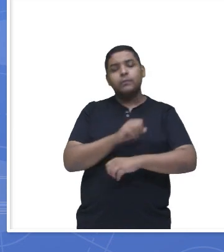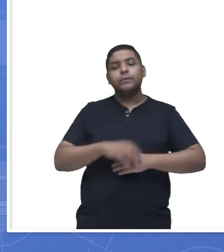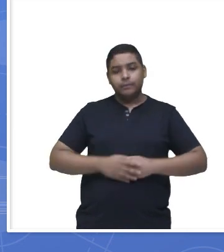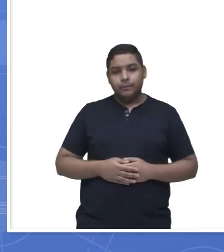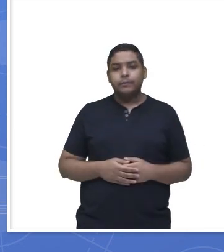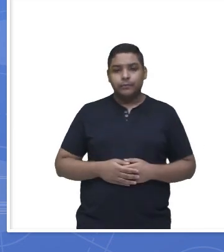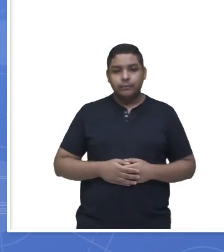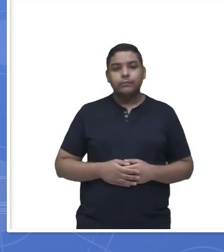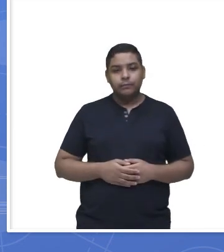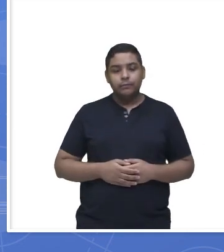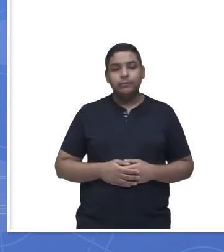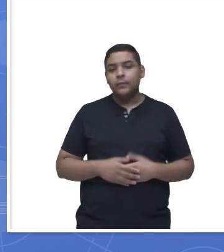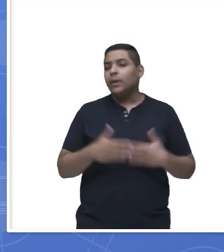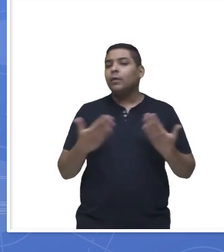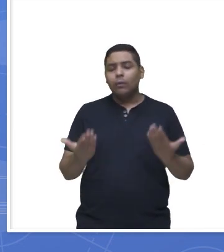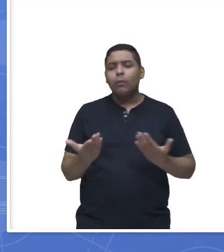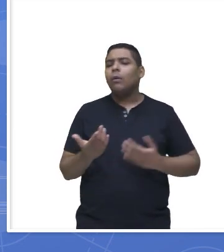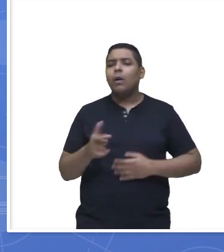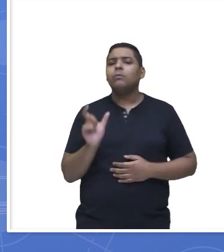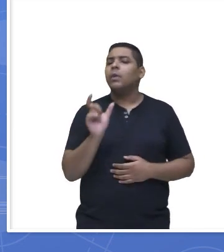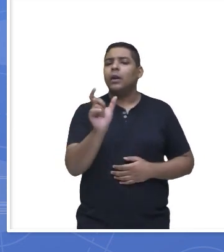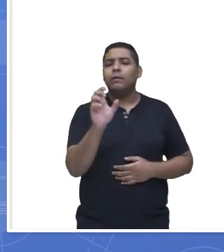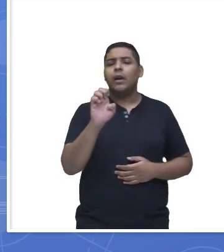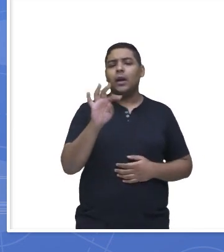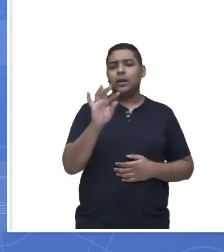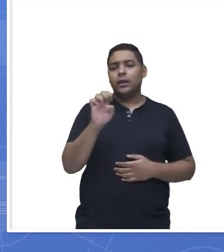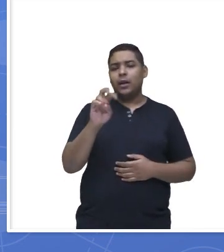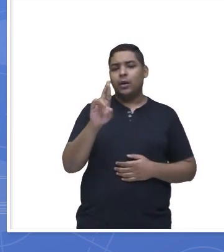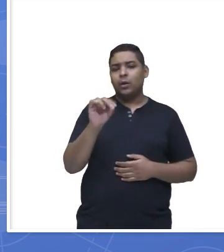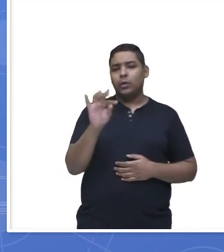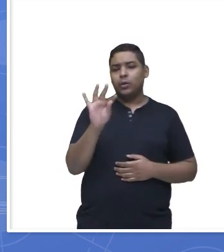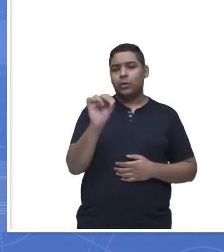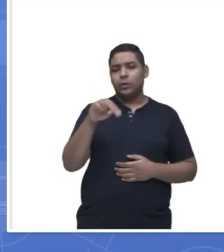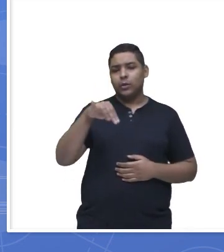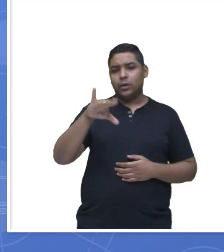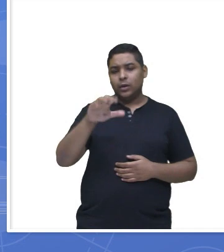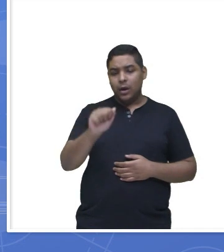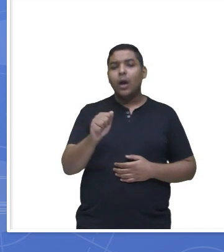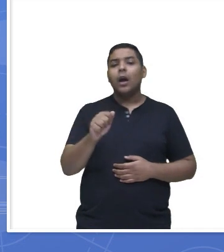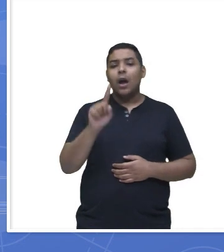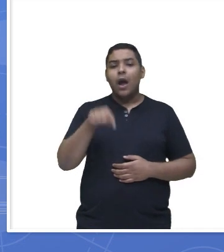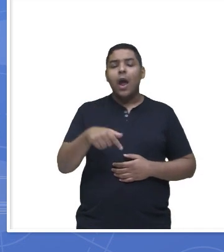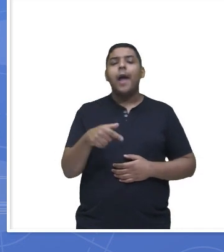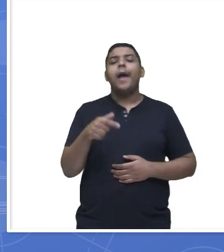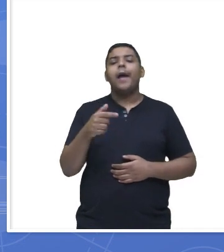há palavras heterotônicas, palavras que possuem a mesma grafia, porém,